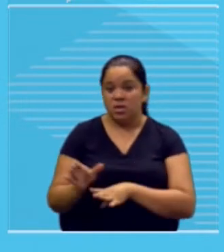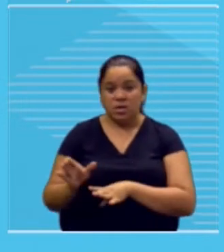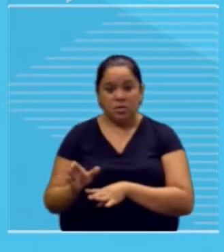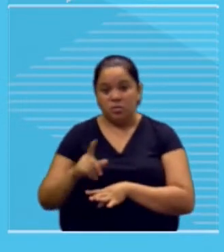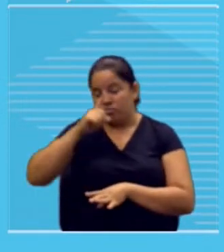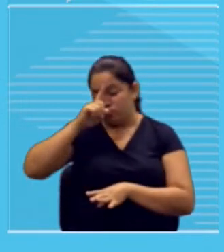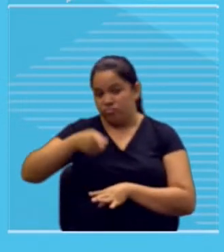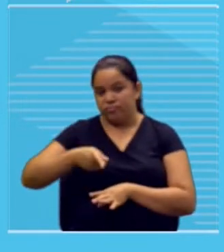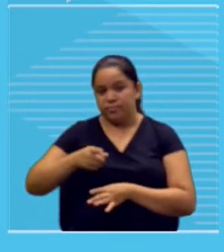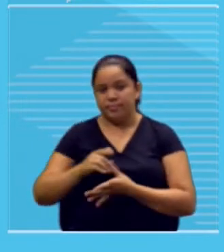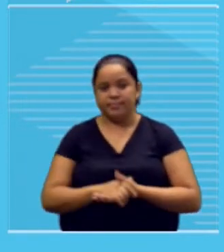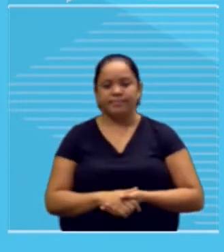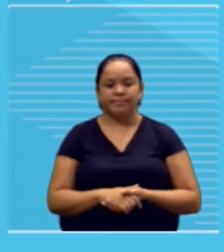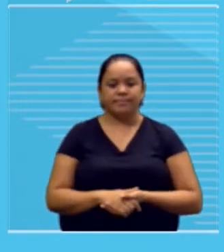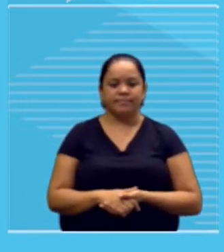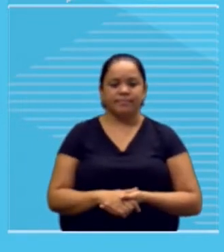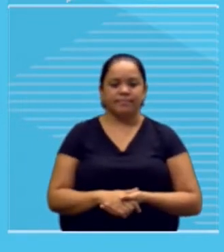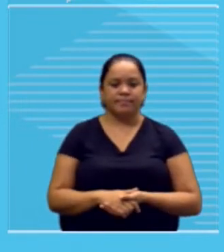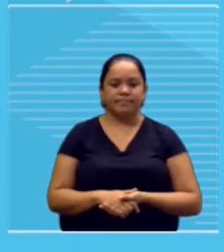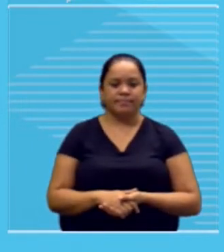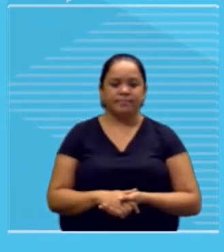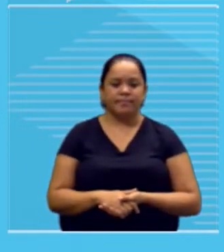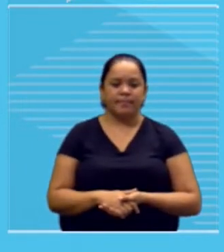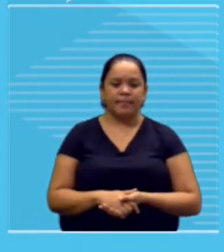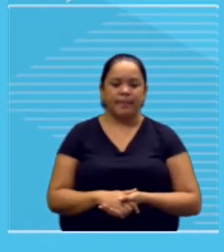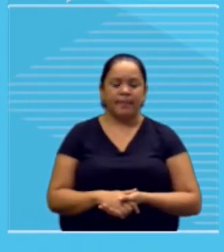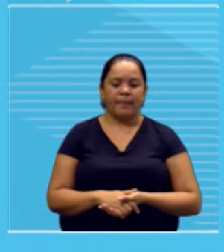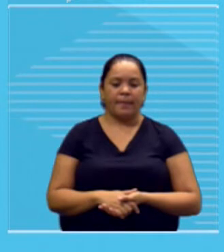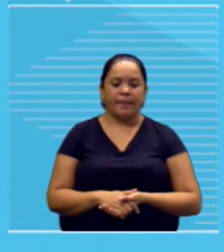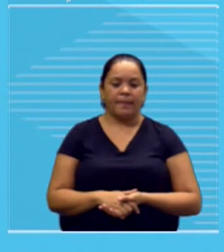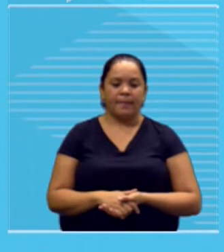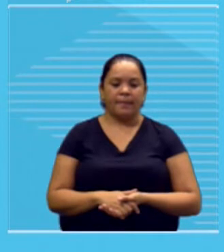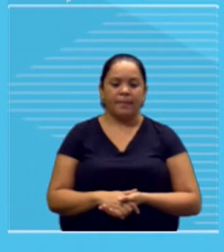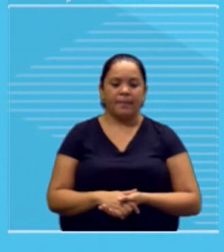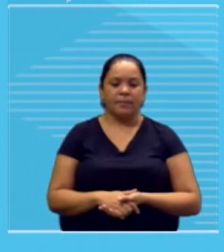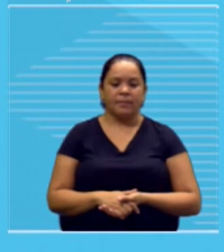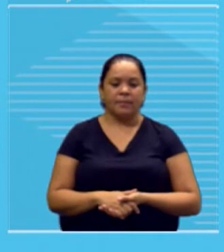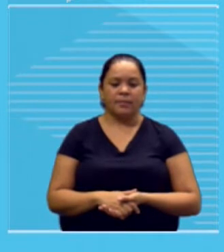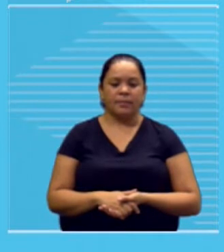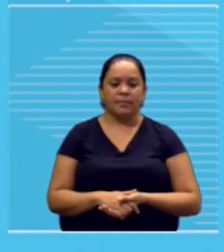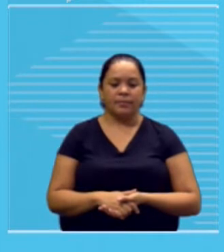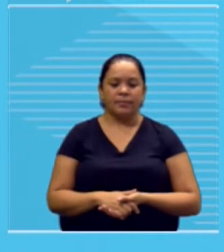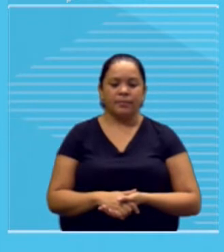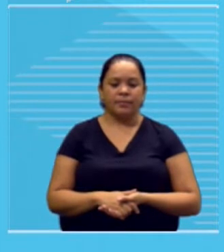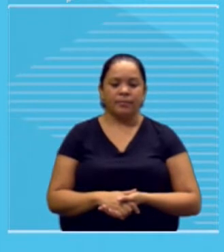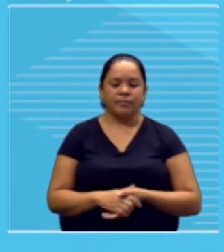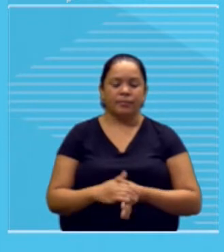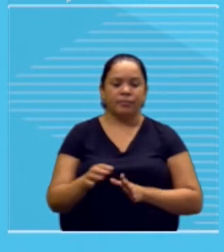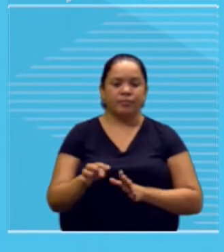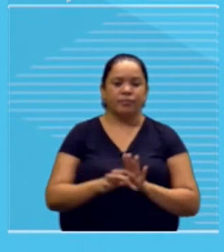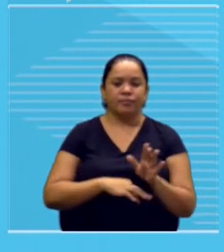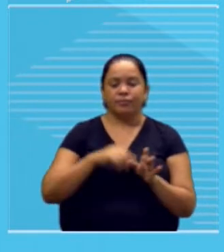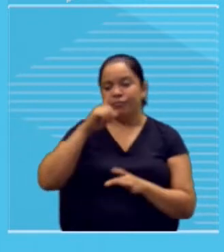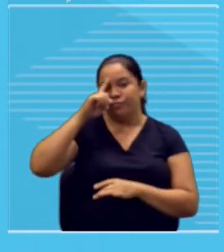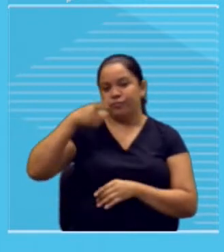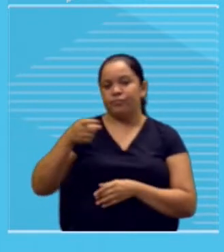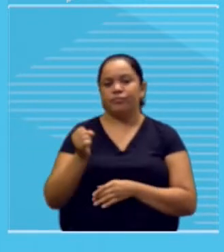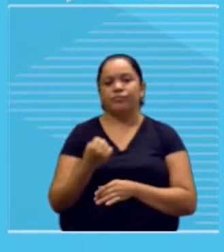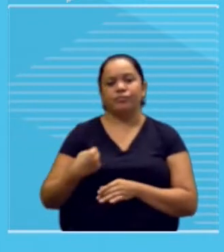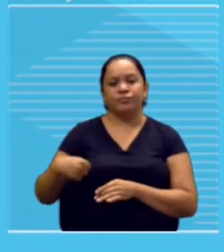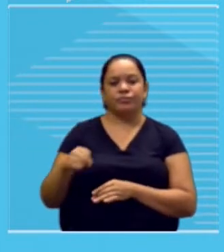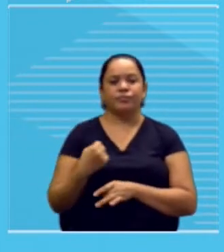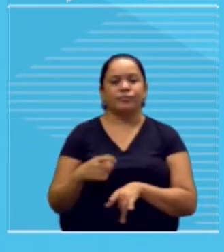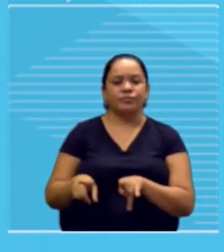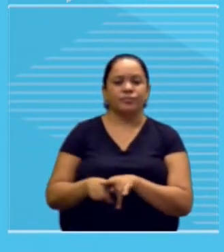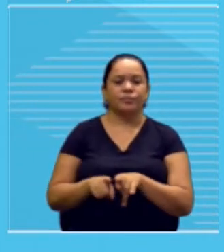Tá ok propaganda costuma fazer isso já o texto que a gente viu que é a receita também lá no modo de preparo